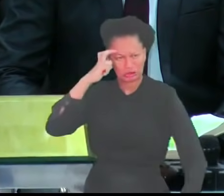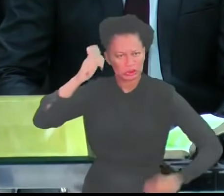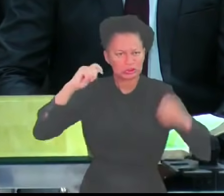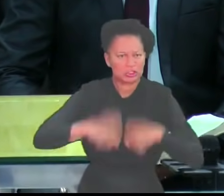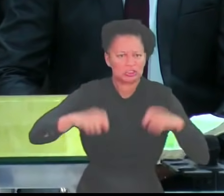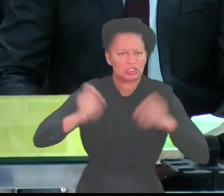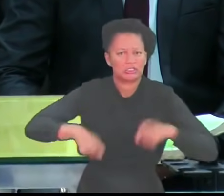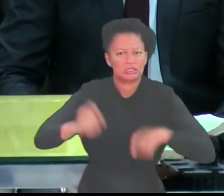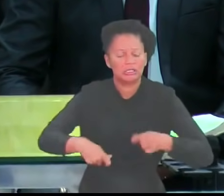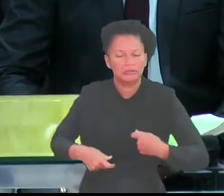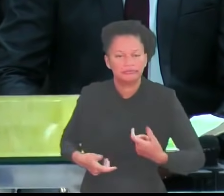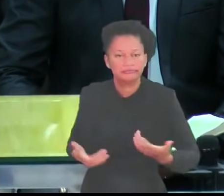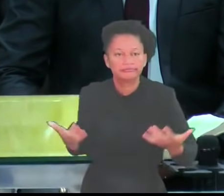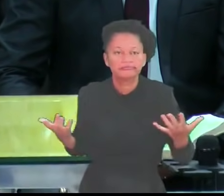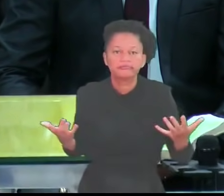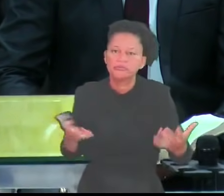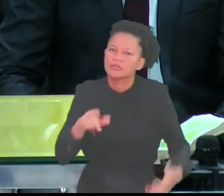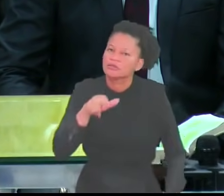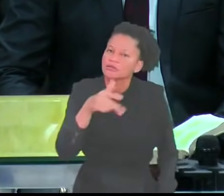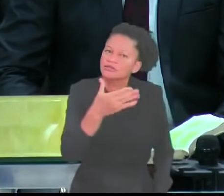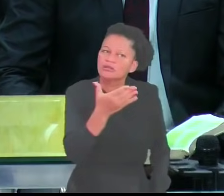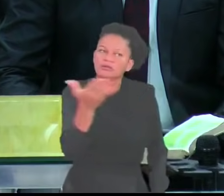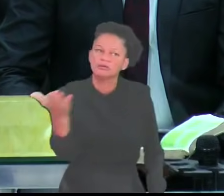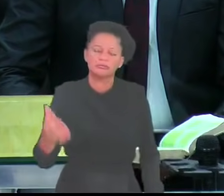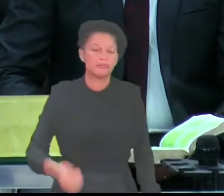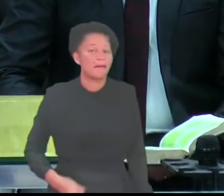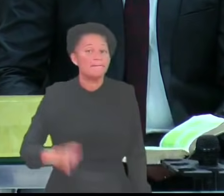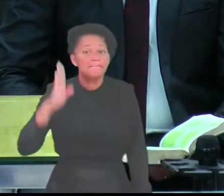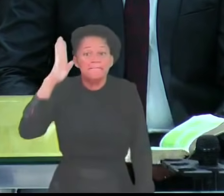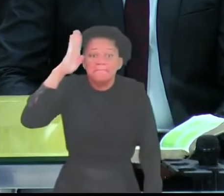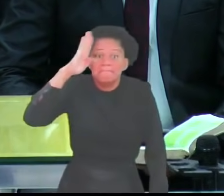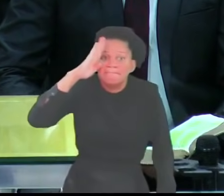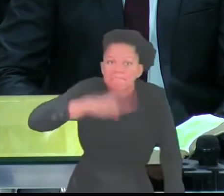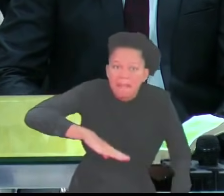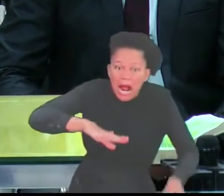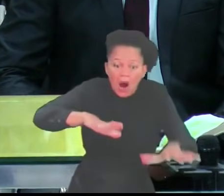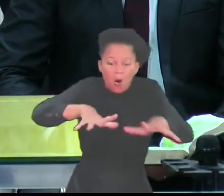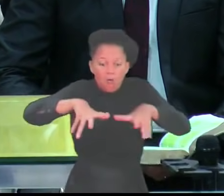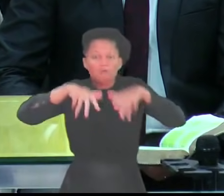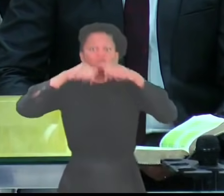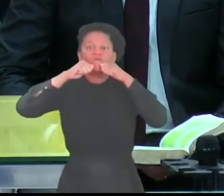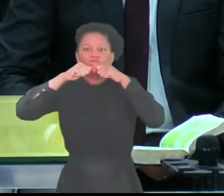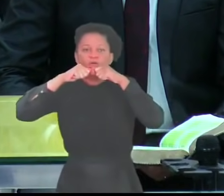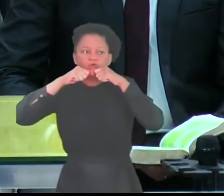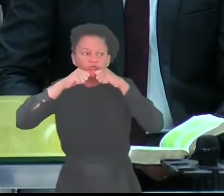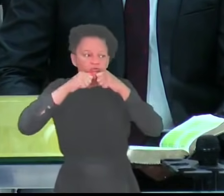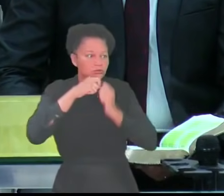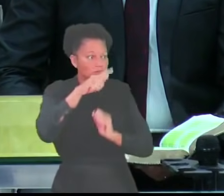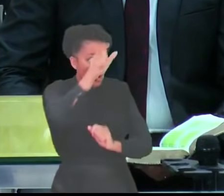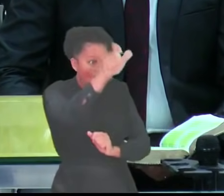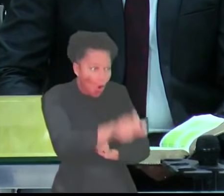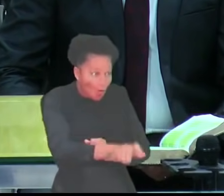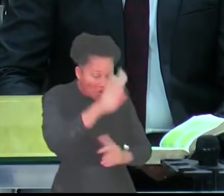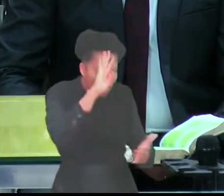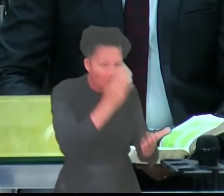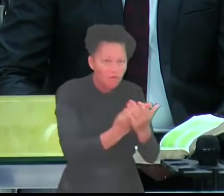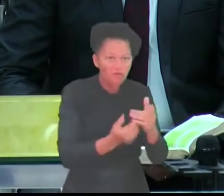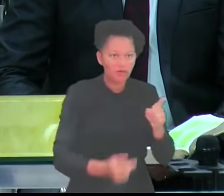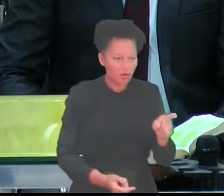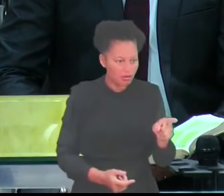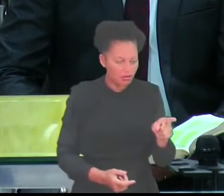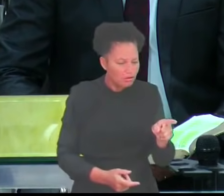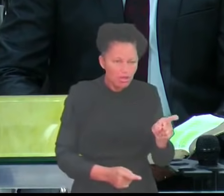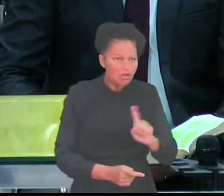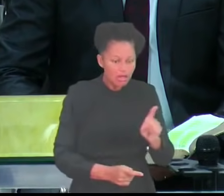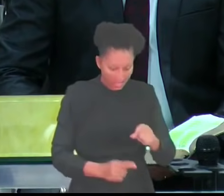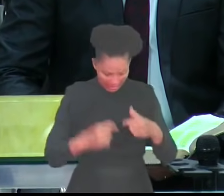inteligência. Irmão, maldito homem que confia no homem. Não é no outro homem,